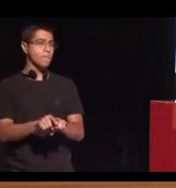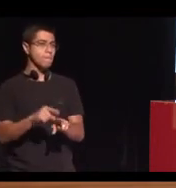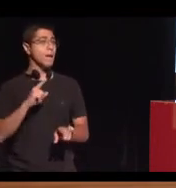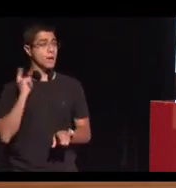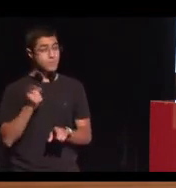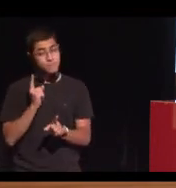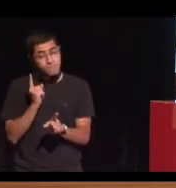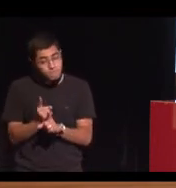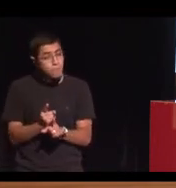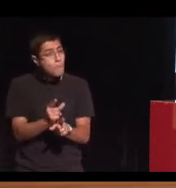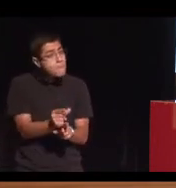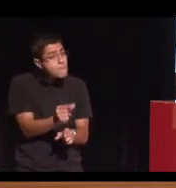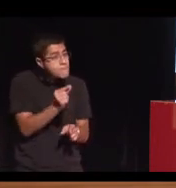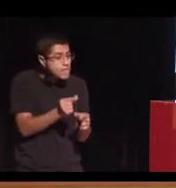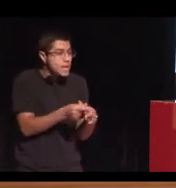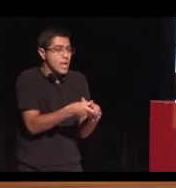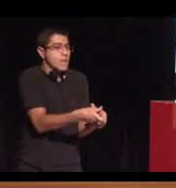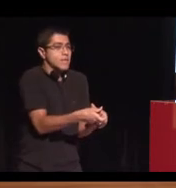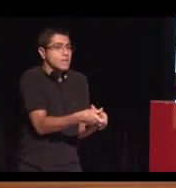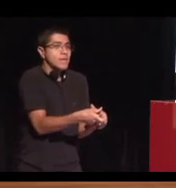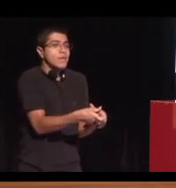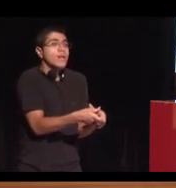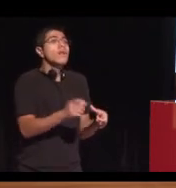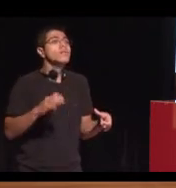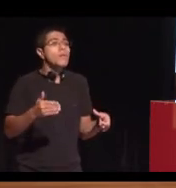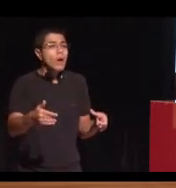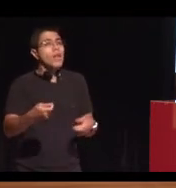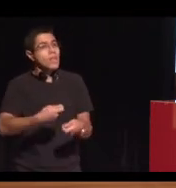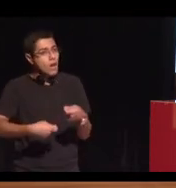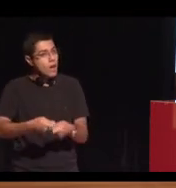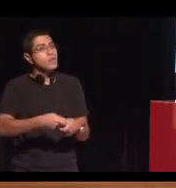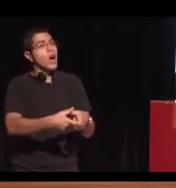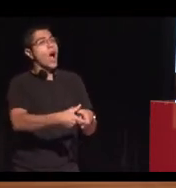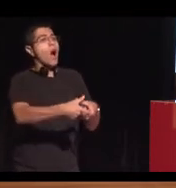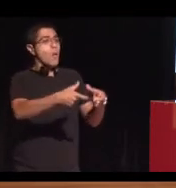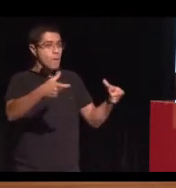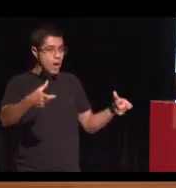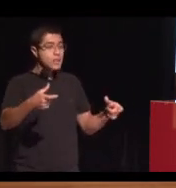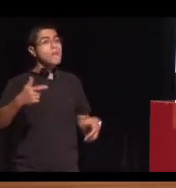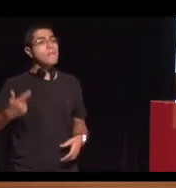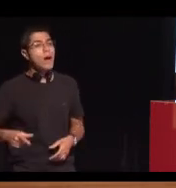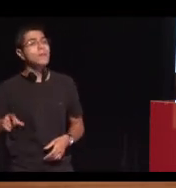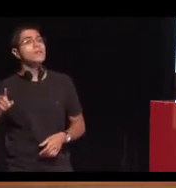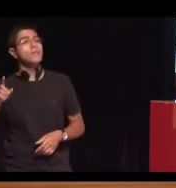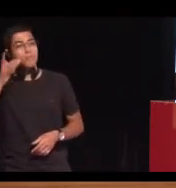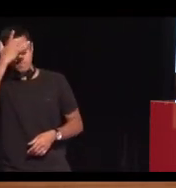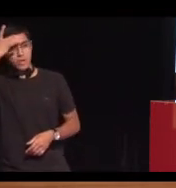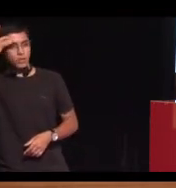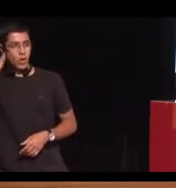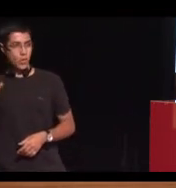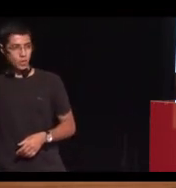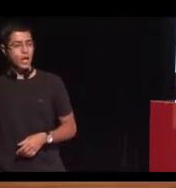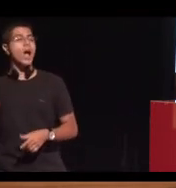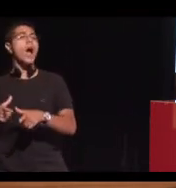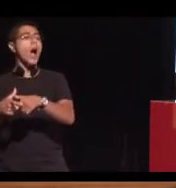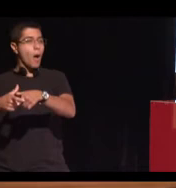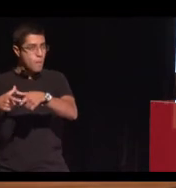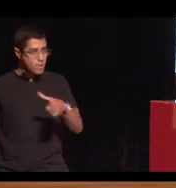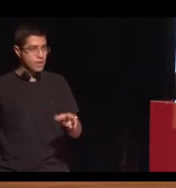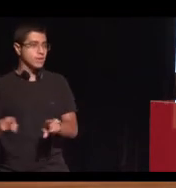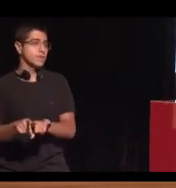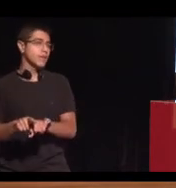foi aumentando o fluxo de negócio também, não só o fluxo de usuários, né? Então, foi aumentando o escopo da nossa aplicação.